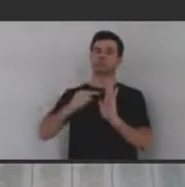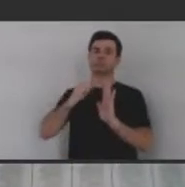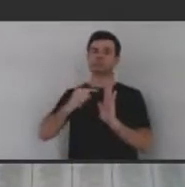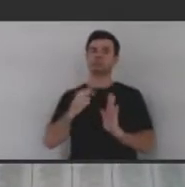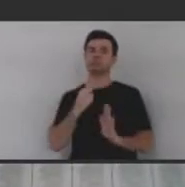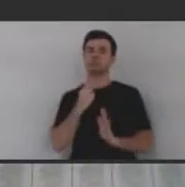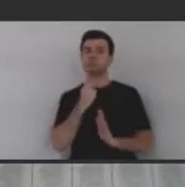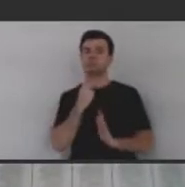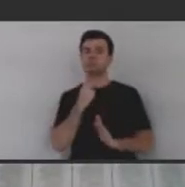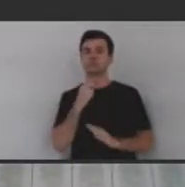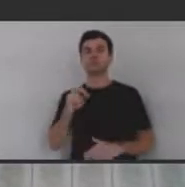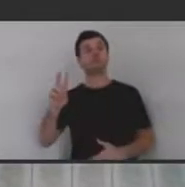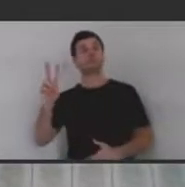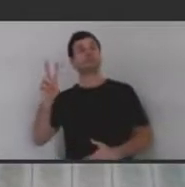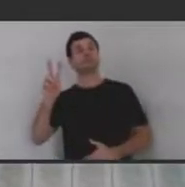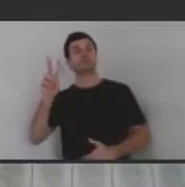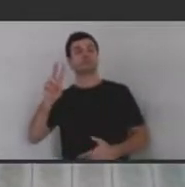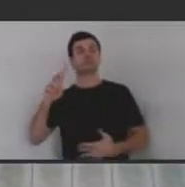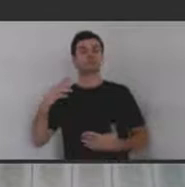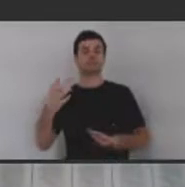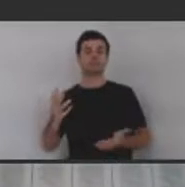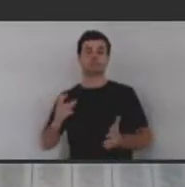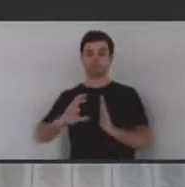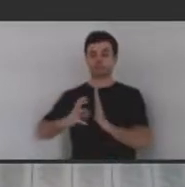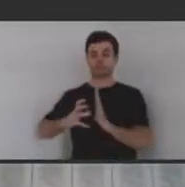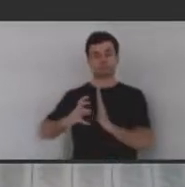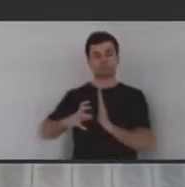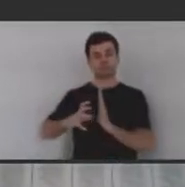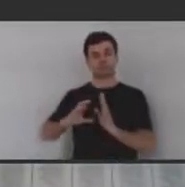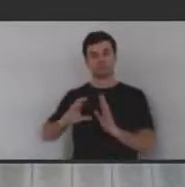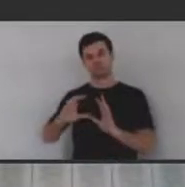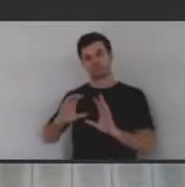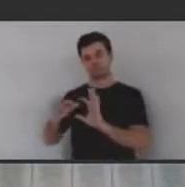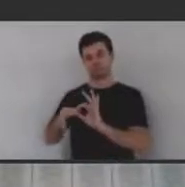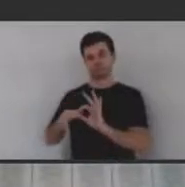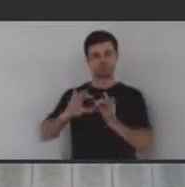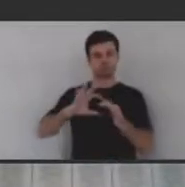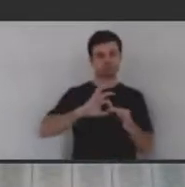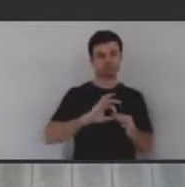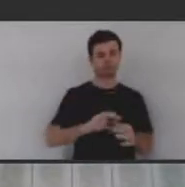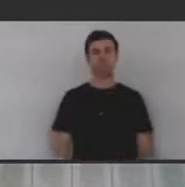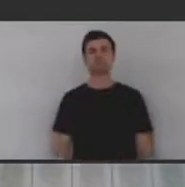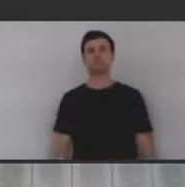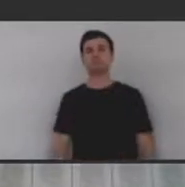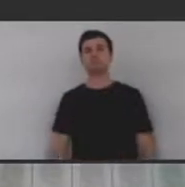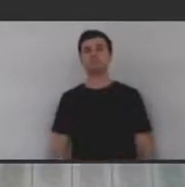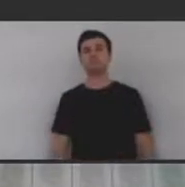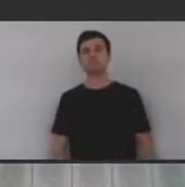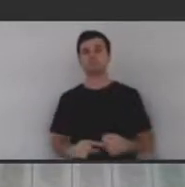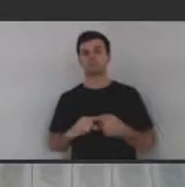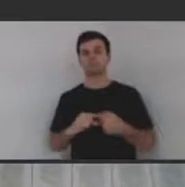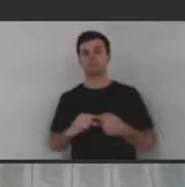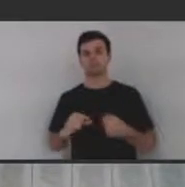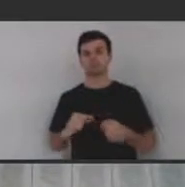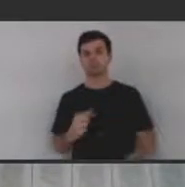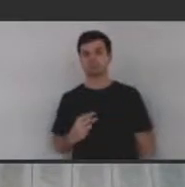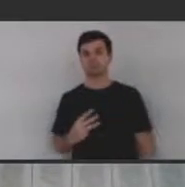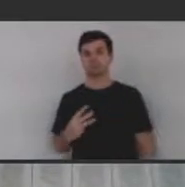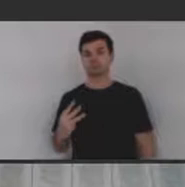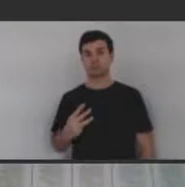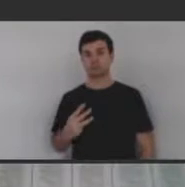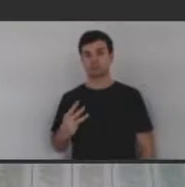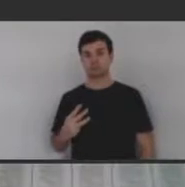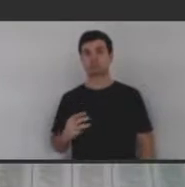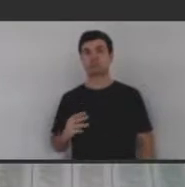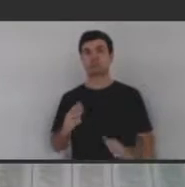candidaturas, candidatos, partidos políticos ou coligações. Artigo 3º. São vedados